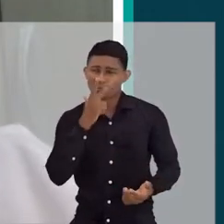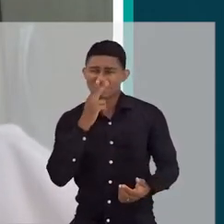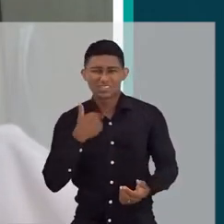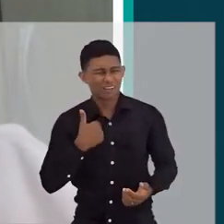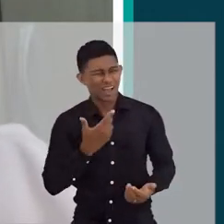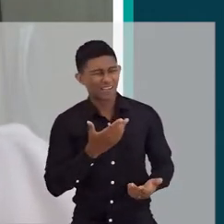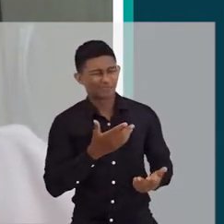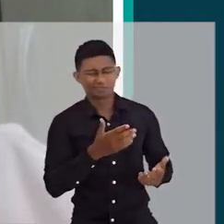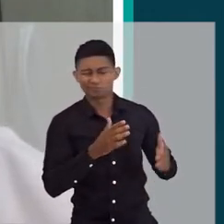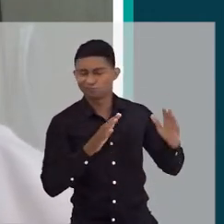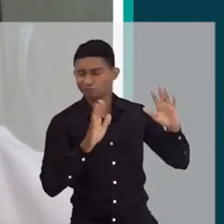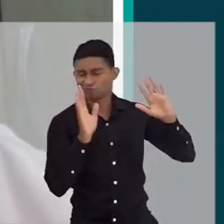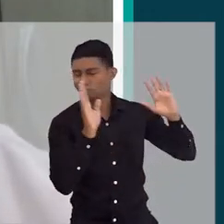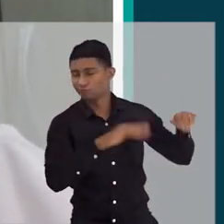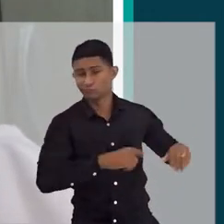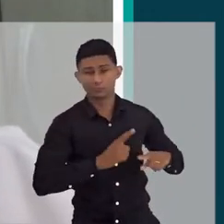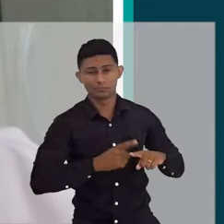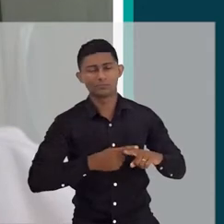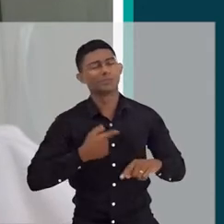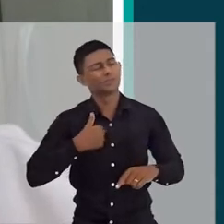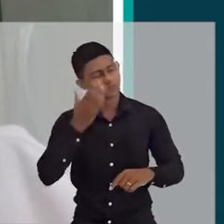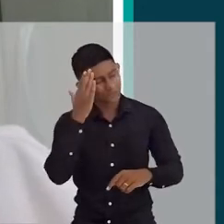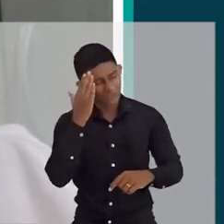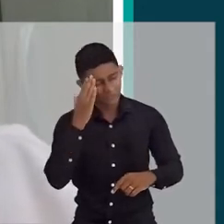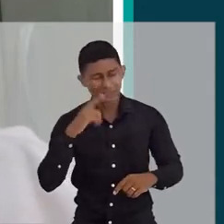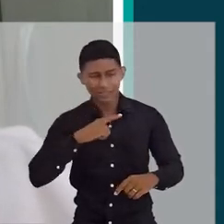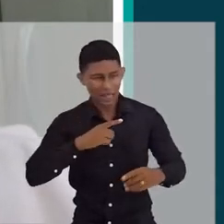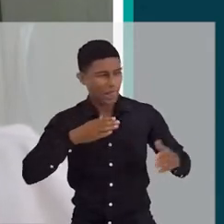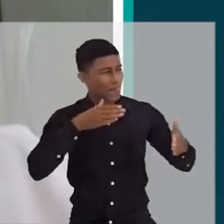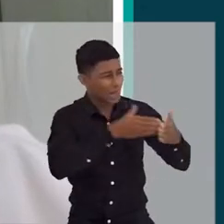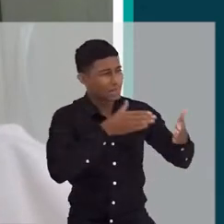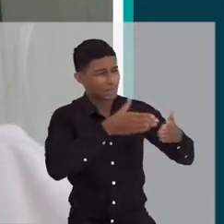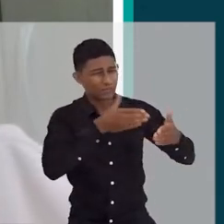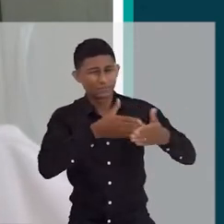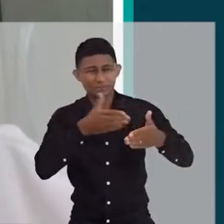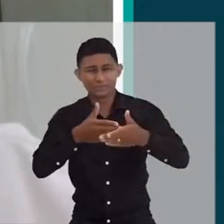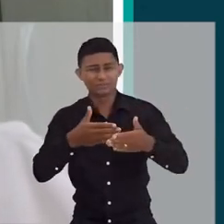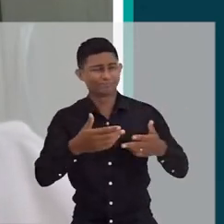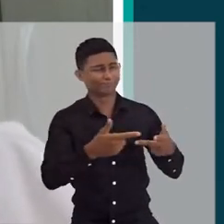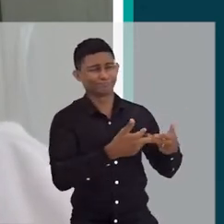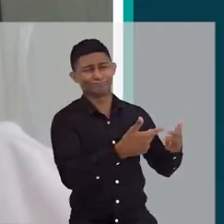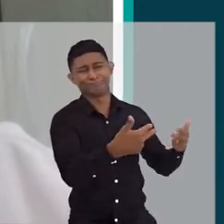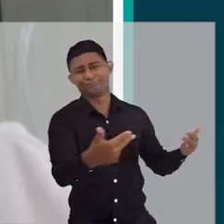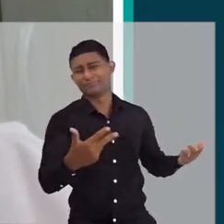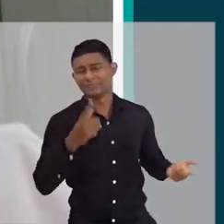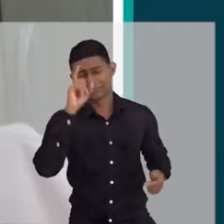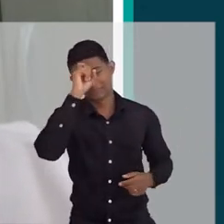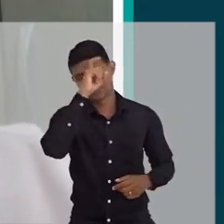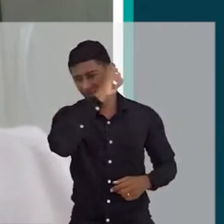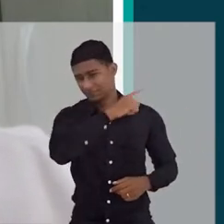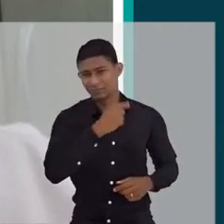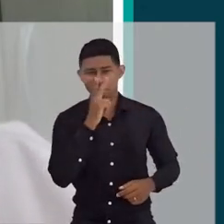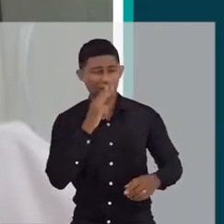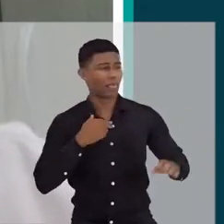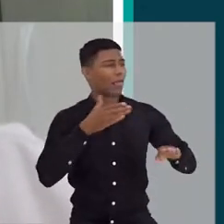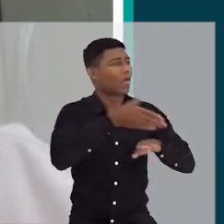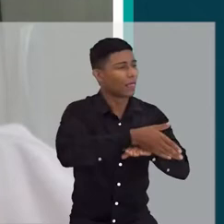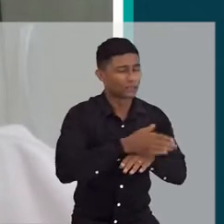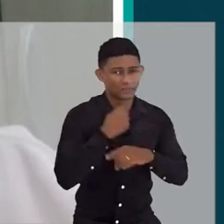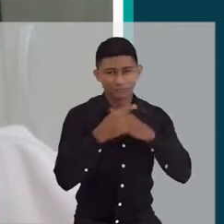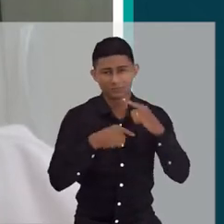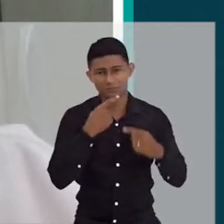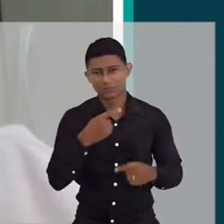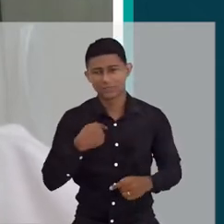que eu meio que abandonei um pouco, porque eu sei que existem várias barreiras, né, para poder chegar, né, tá, fazer, enfim, porque às